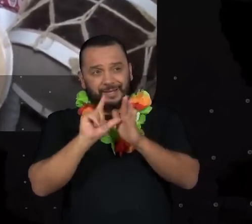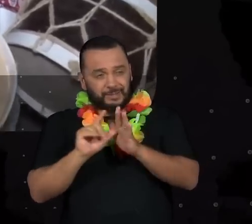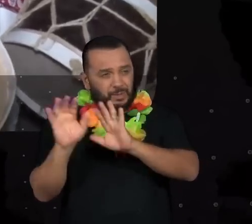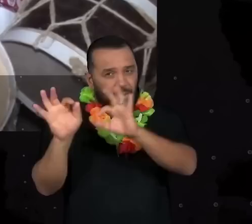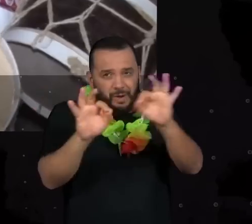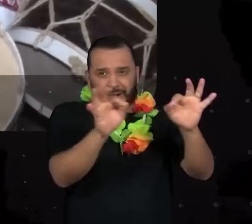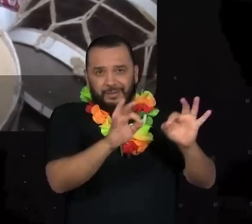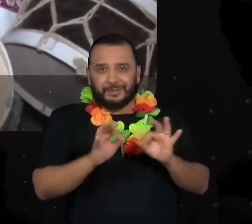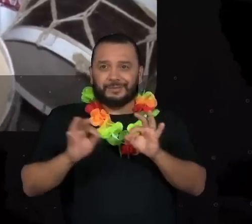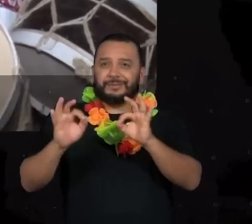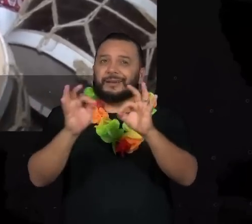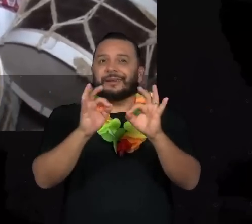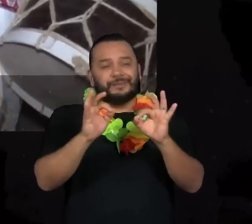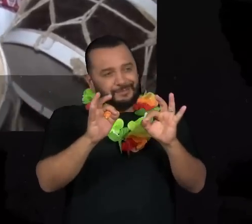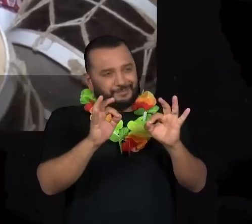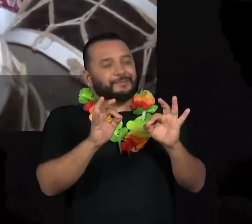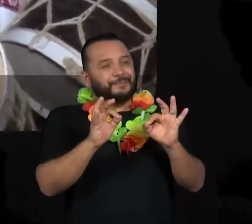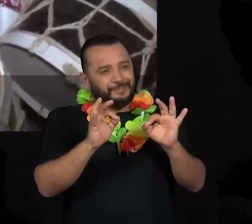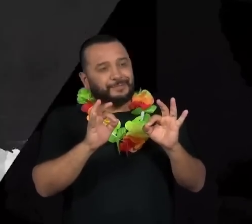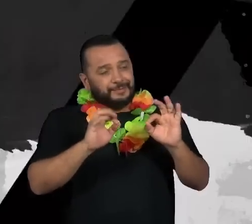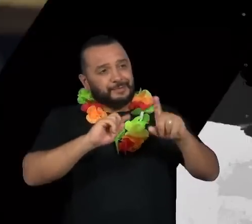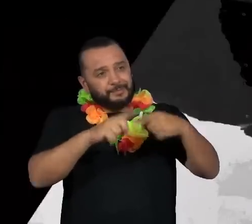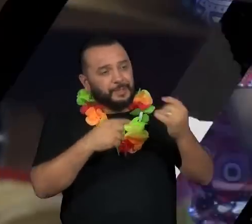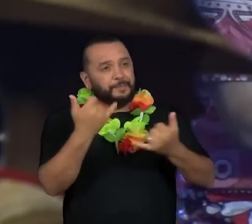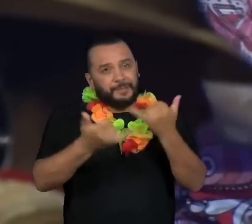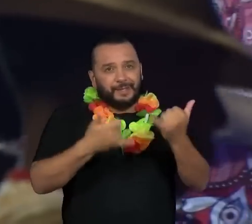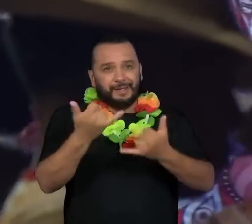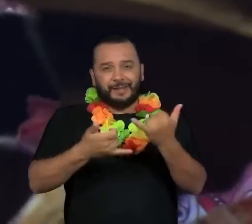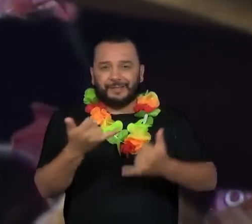se organizar para poder brincar, né?